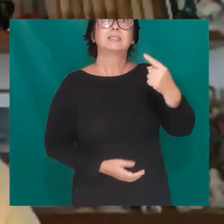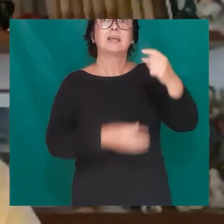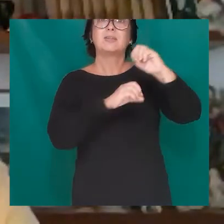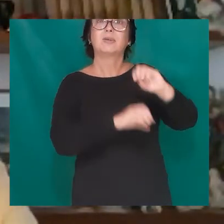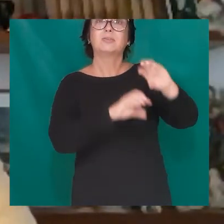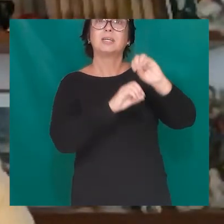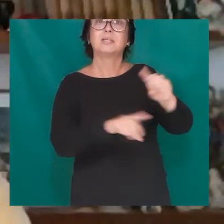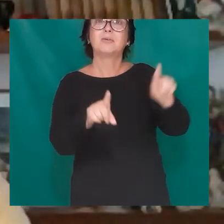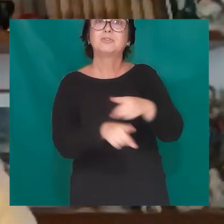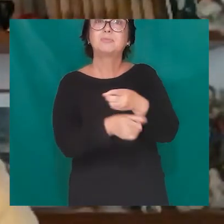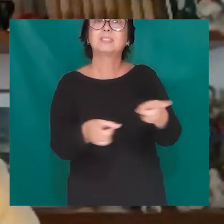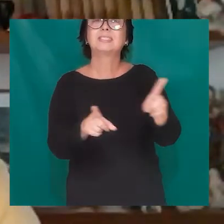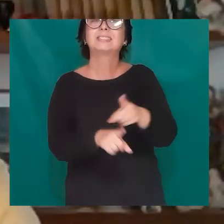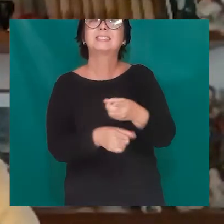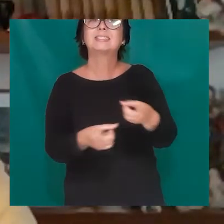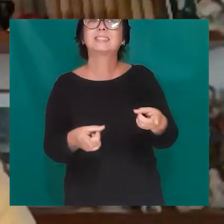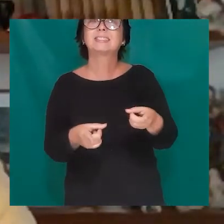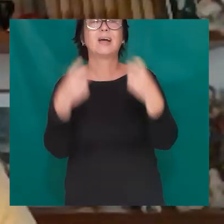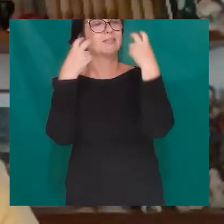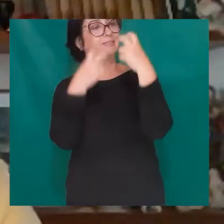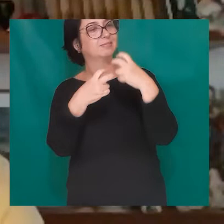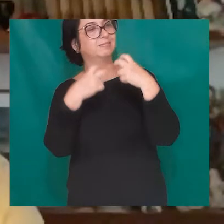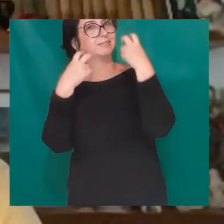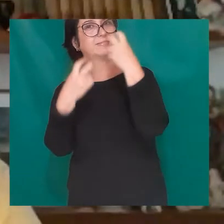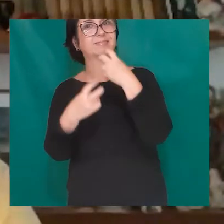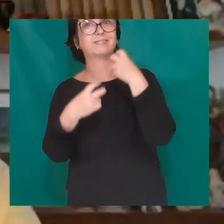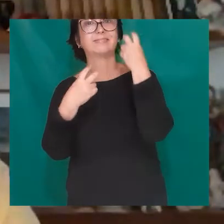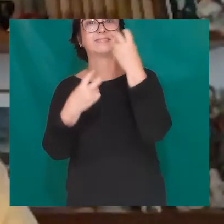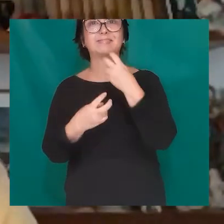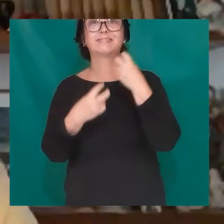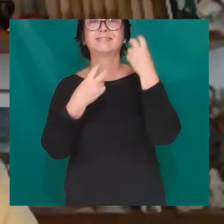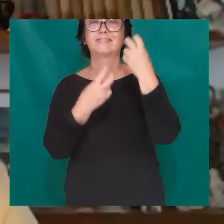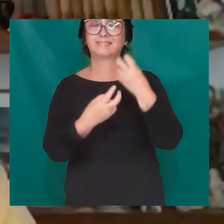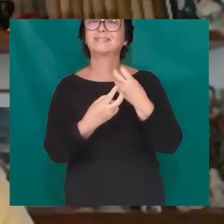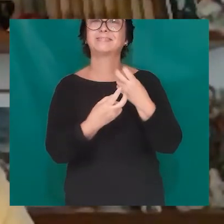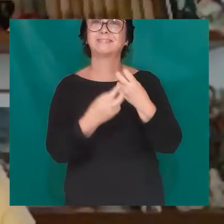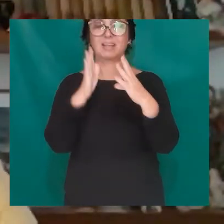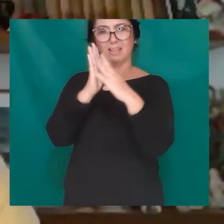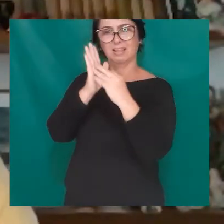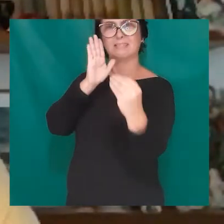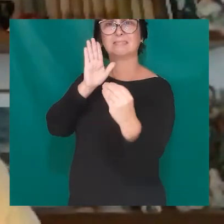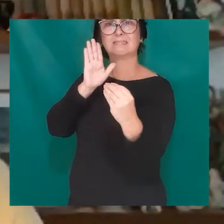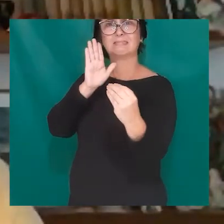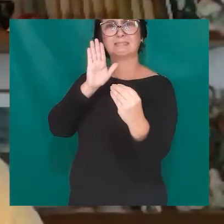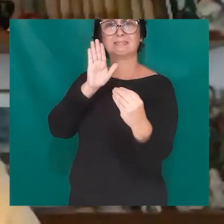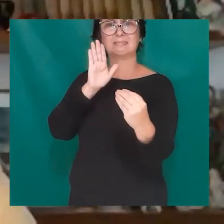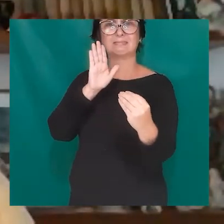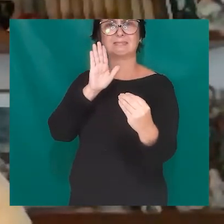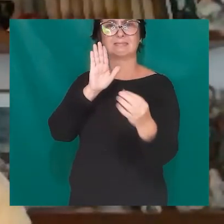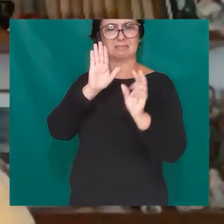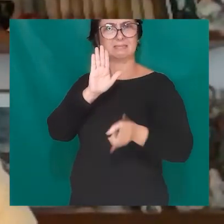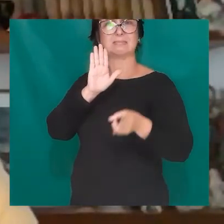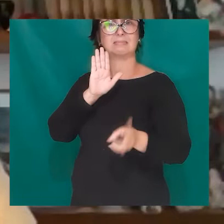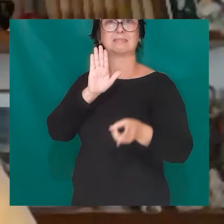educação musical que não desconsidere a oralidade, né, que não seja a partir desse modelo eurocentrado, né,